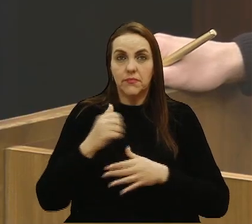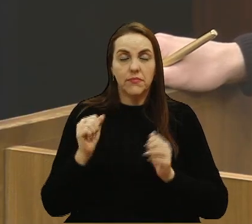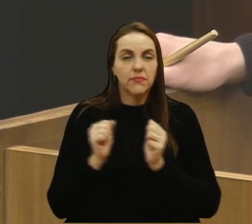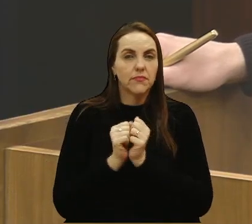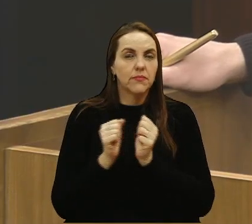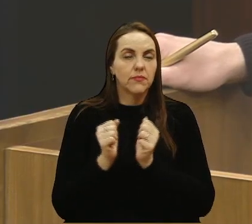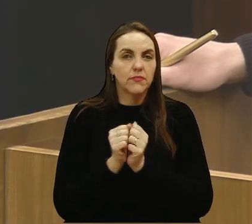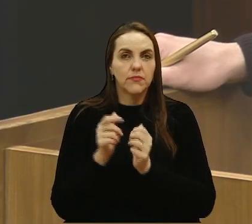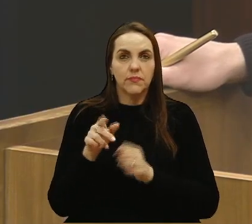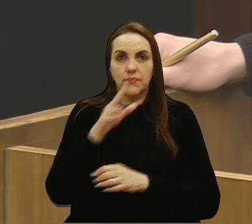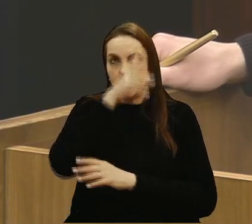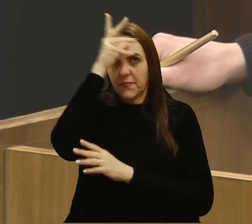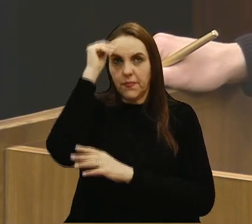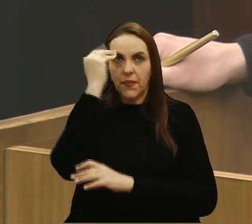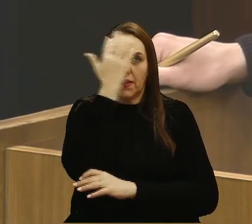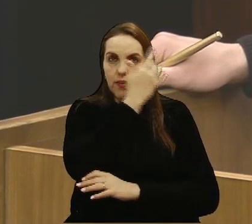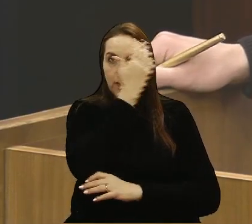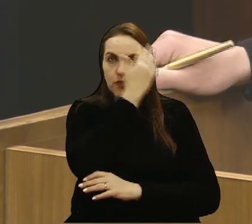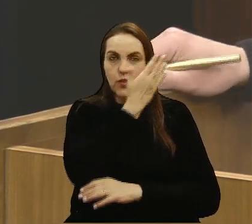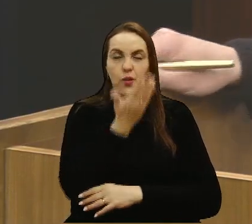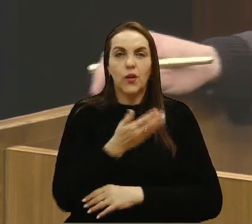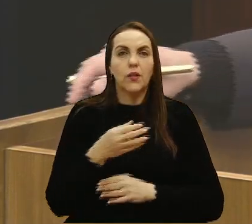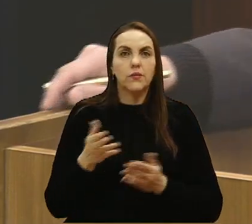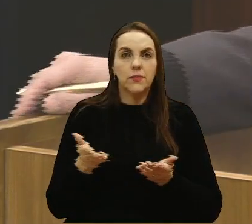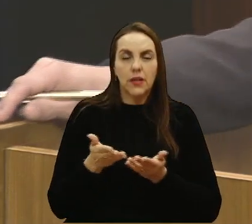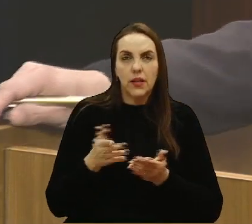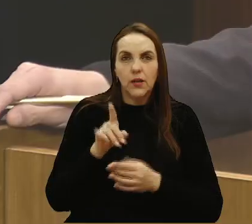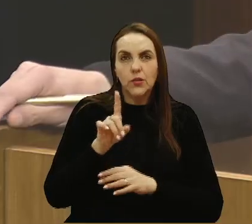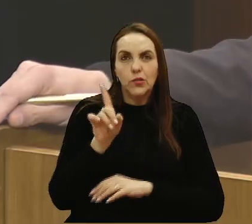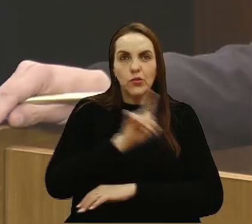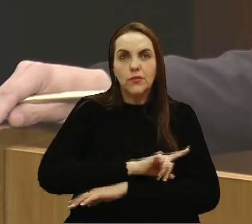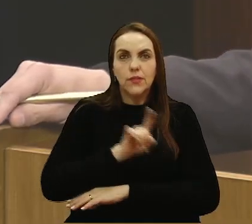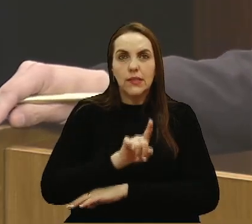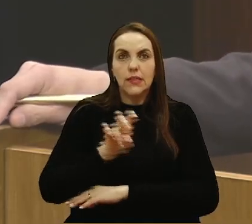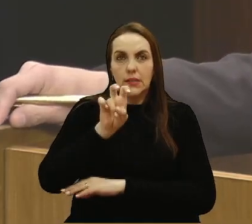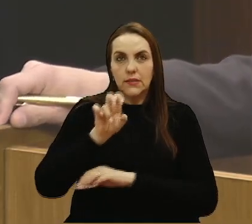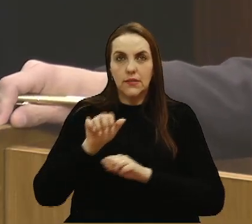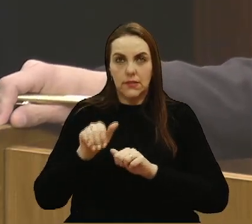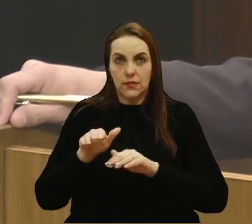com o prefeito Adiló, agora aí o dia 15/9,